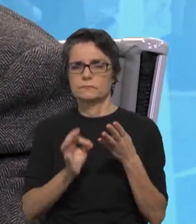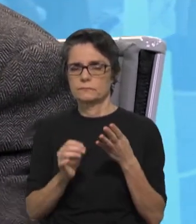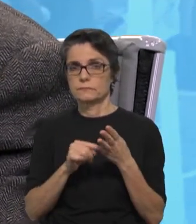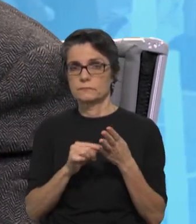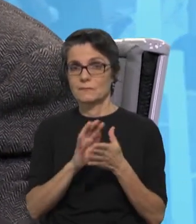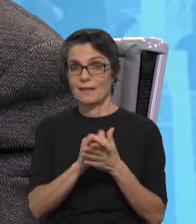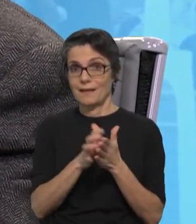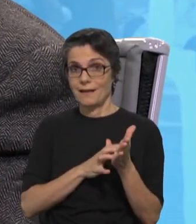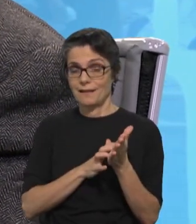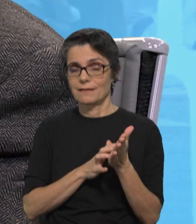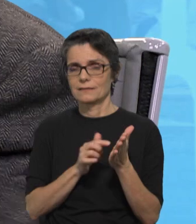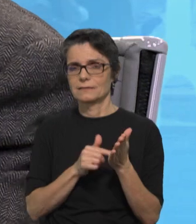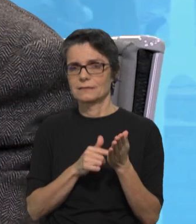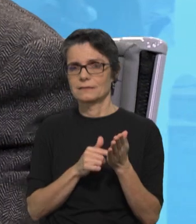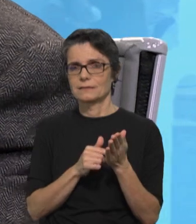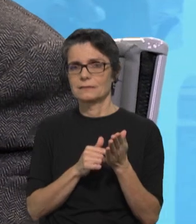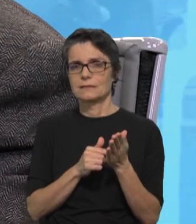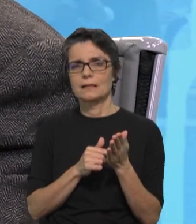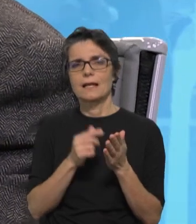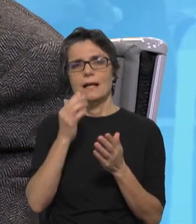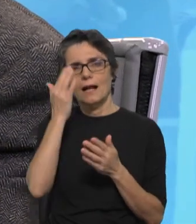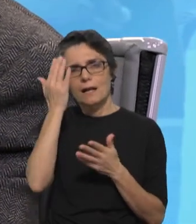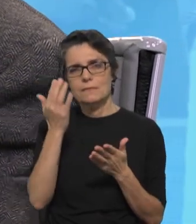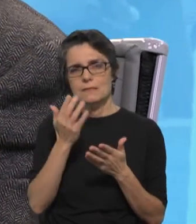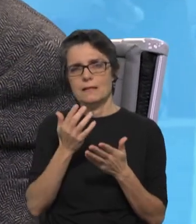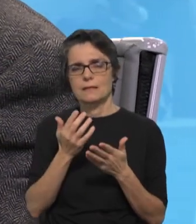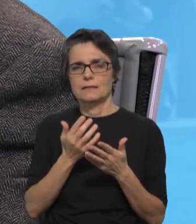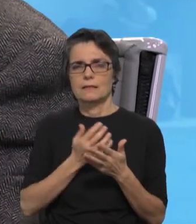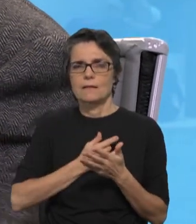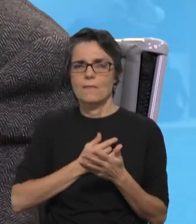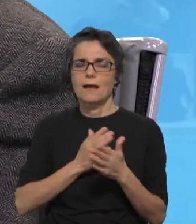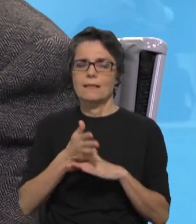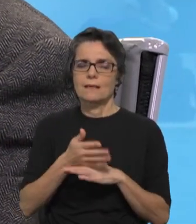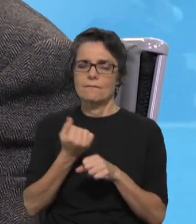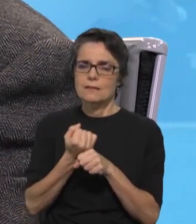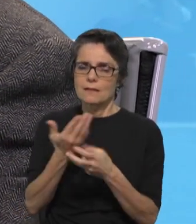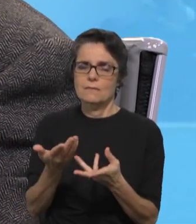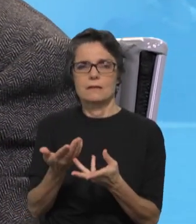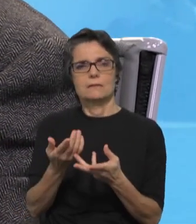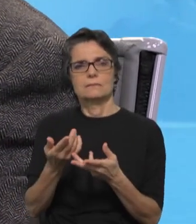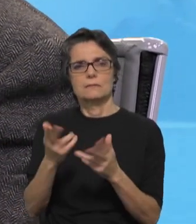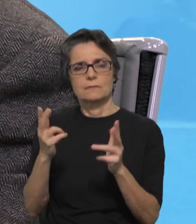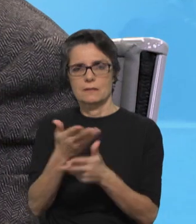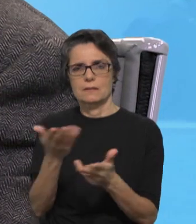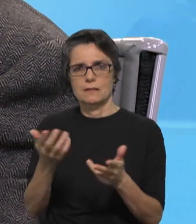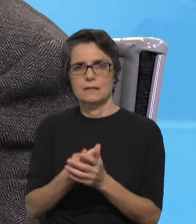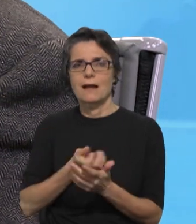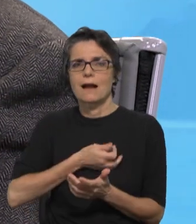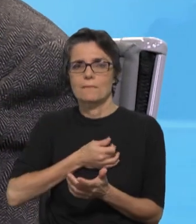a capacidade de amar com obras e verdade. Este é o critério. E